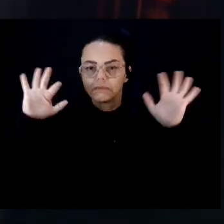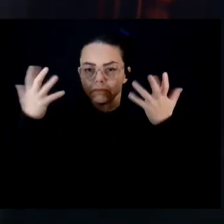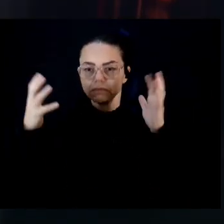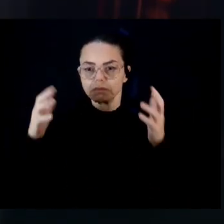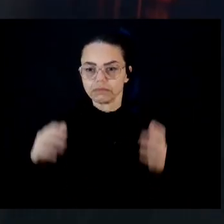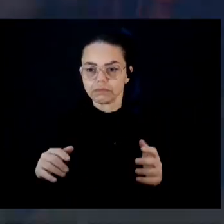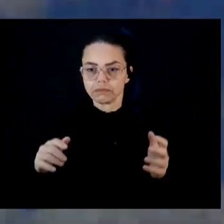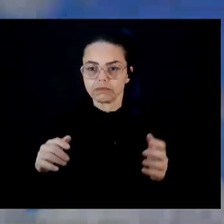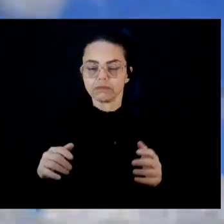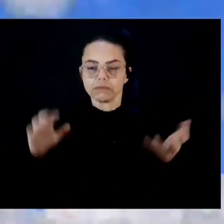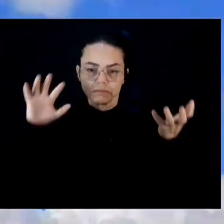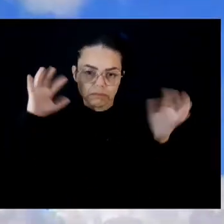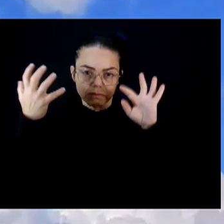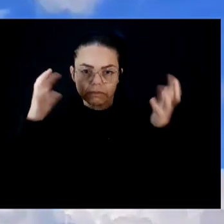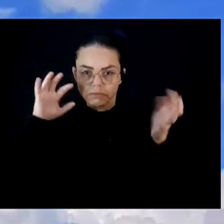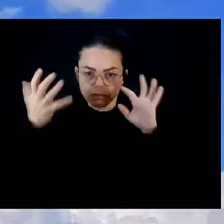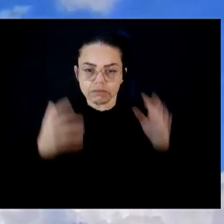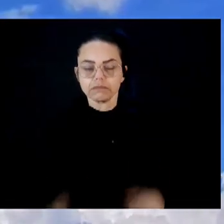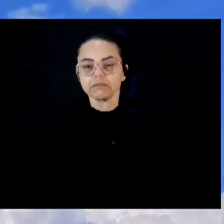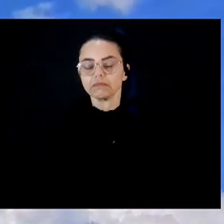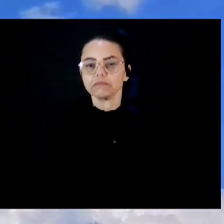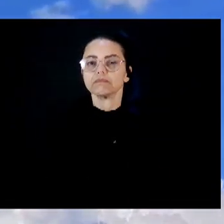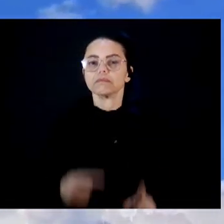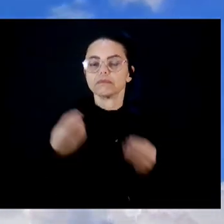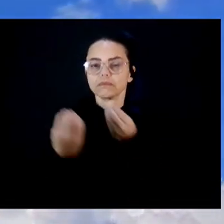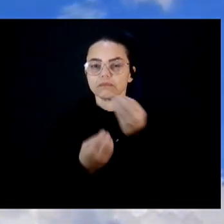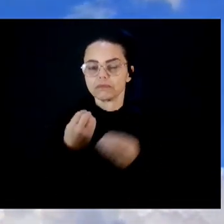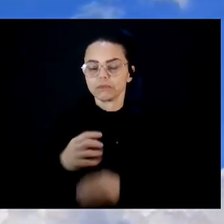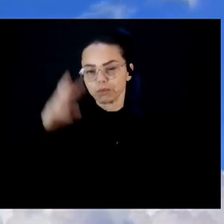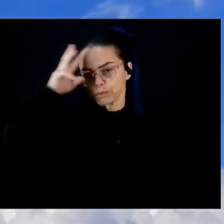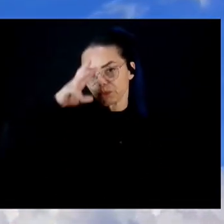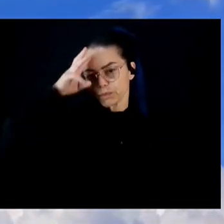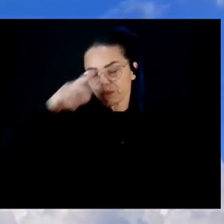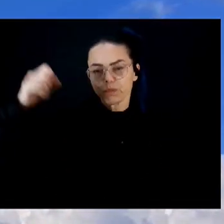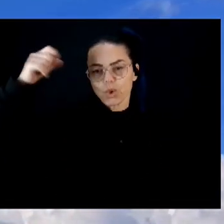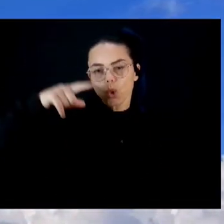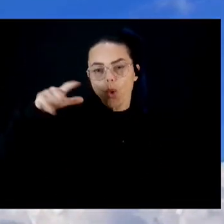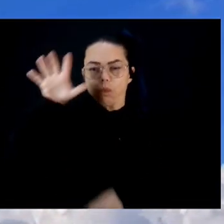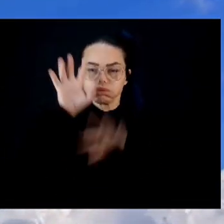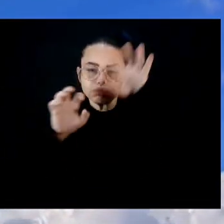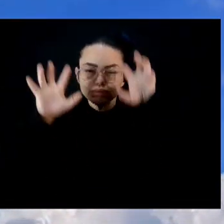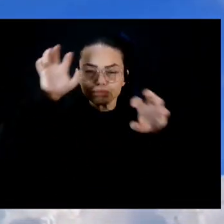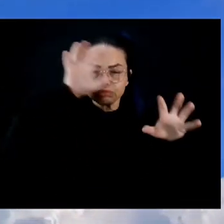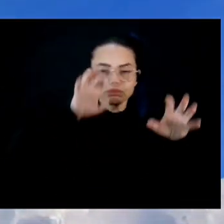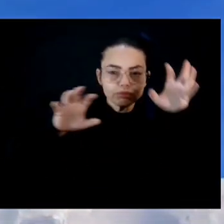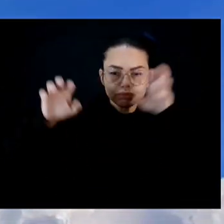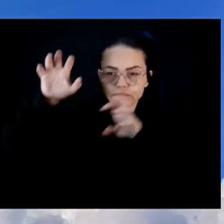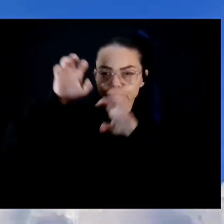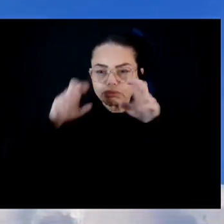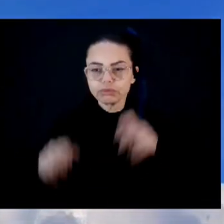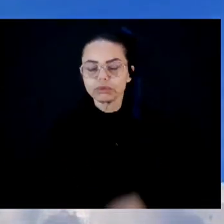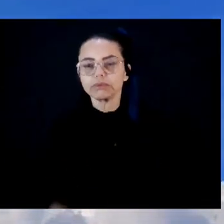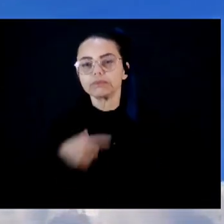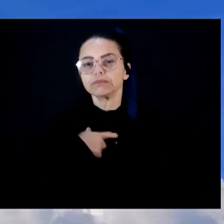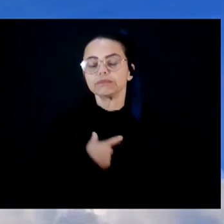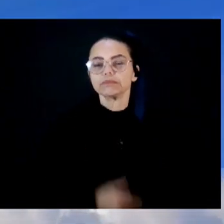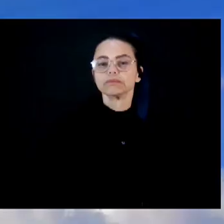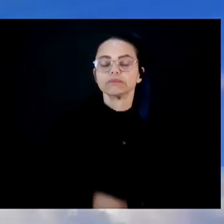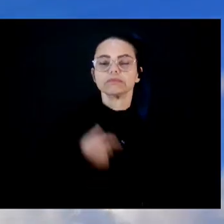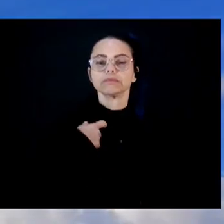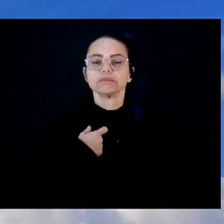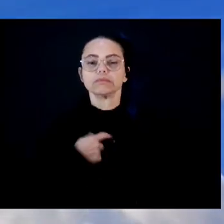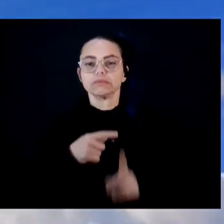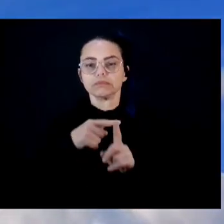nossa terça-feira aqui na metrópole. Vamos lá, sol com algumas nuvens durante o dia, períodos de nublado, mínima